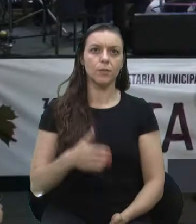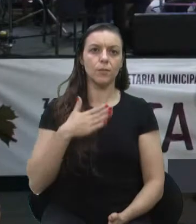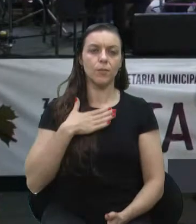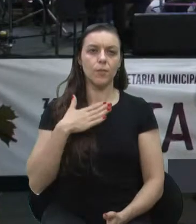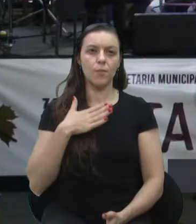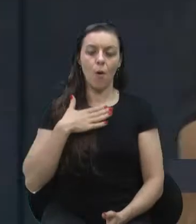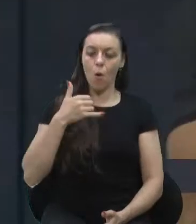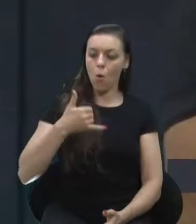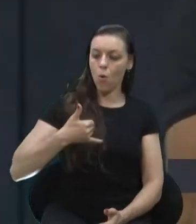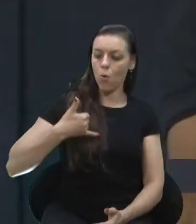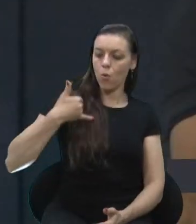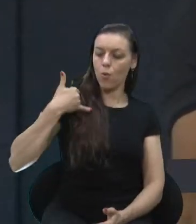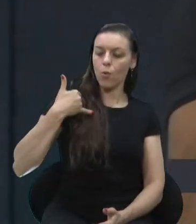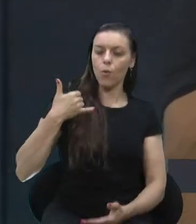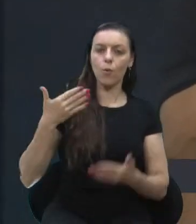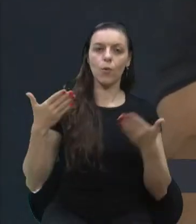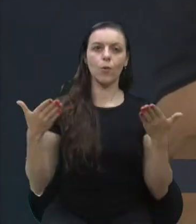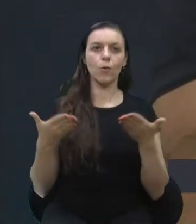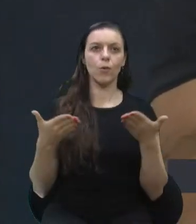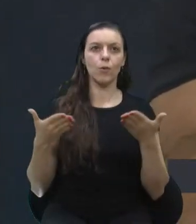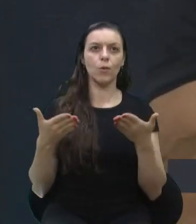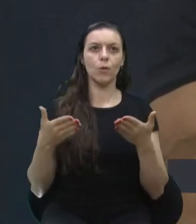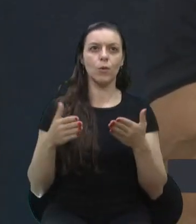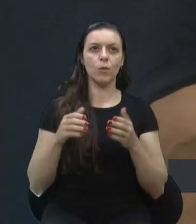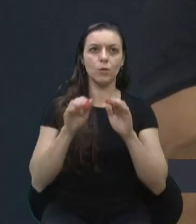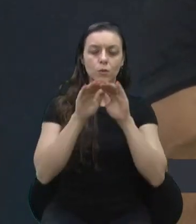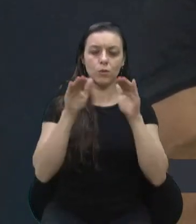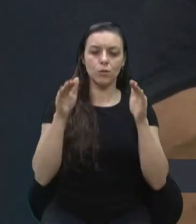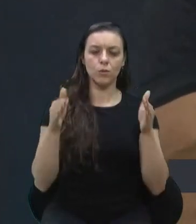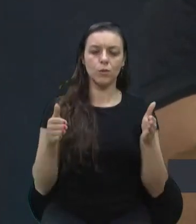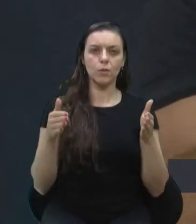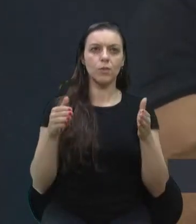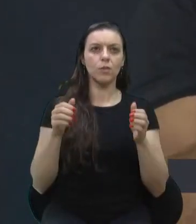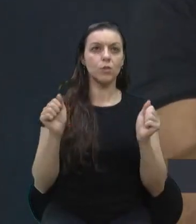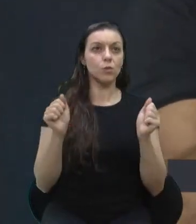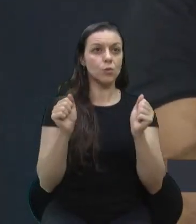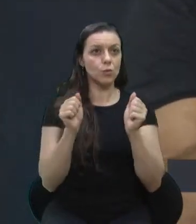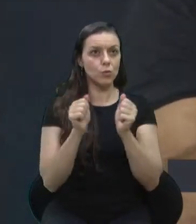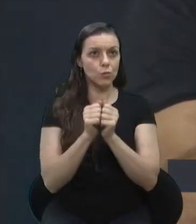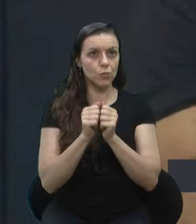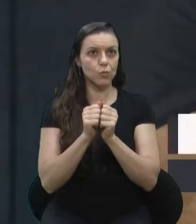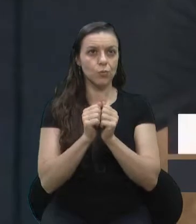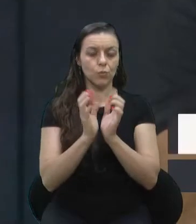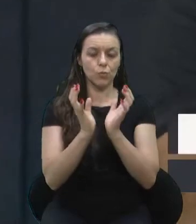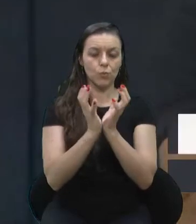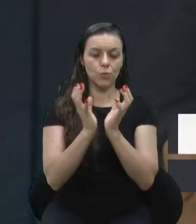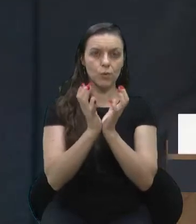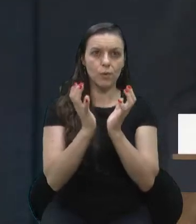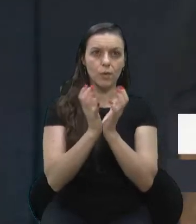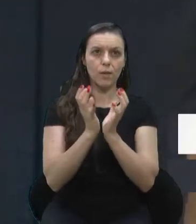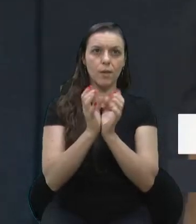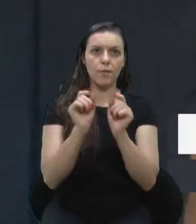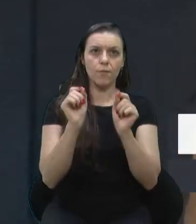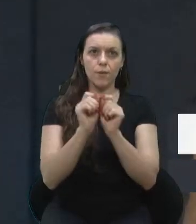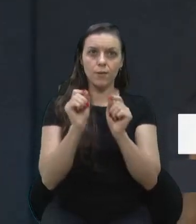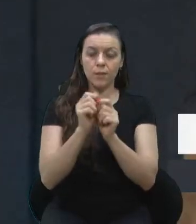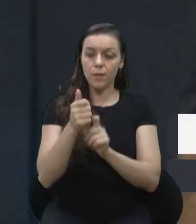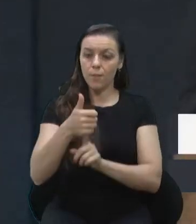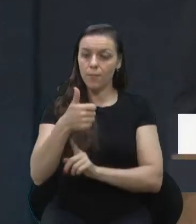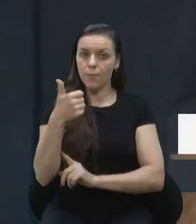um orgulho estar hoje aqui nesse palco, junto com nossos colegas, fazendo a